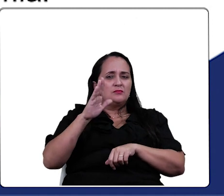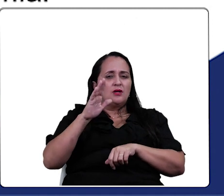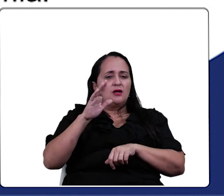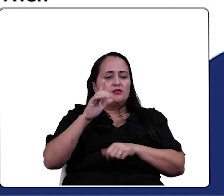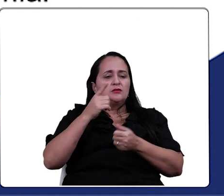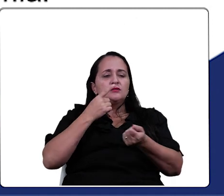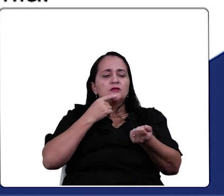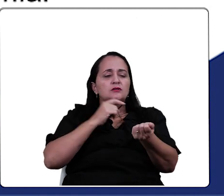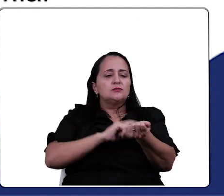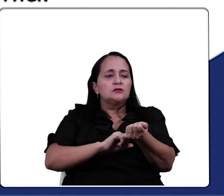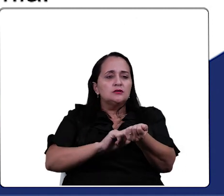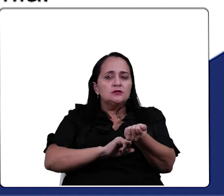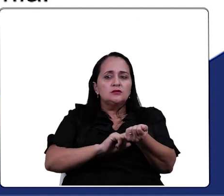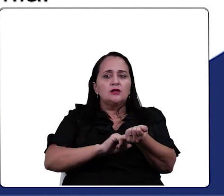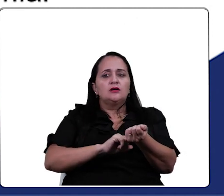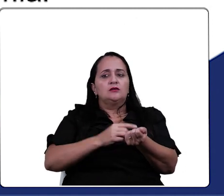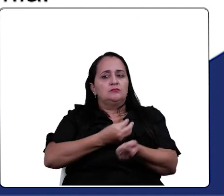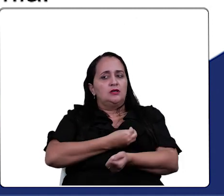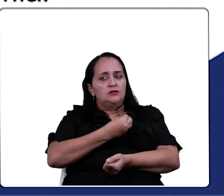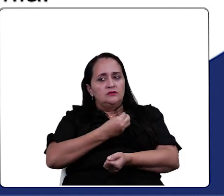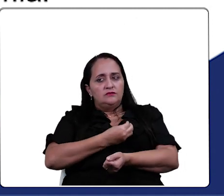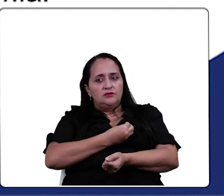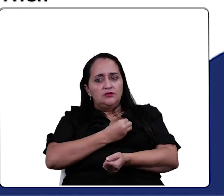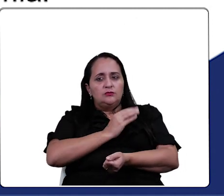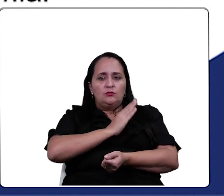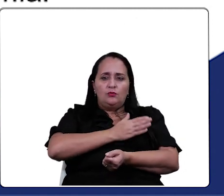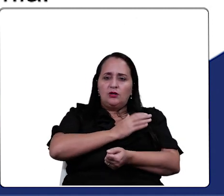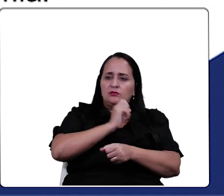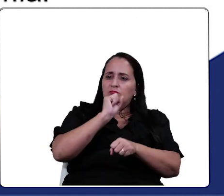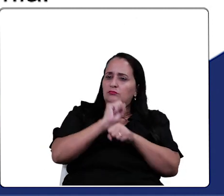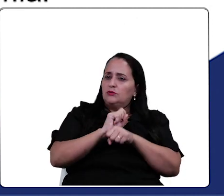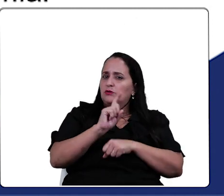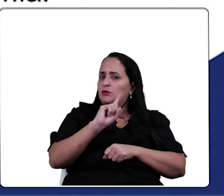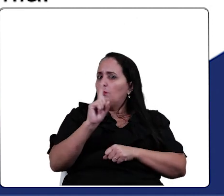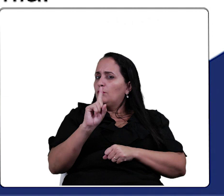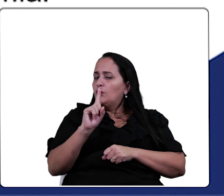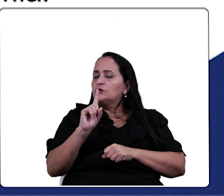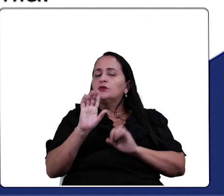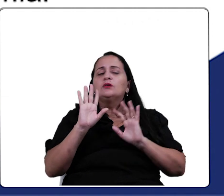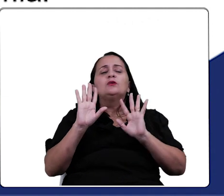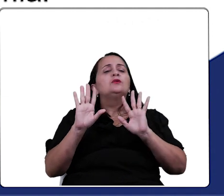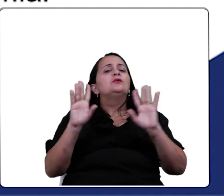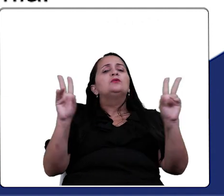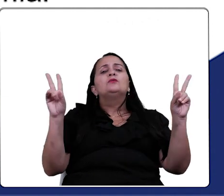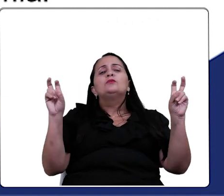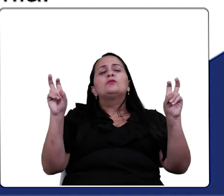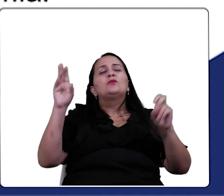vidas, os corações não podem parar. Qual é o assunto